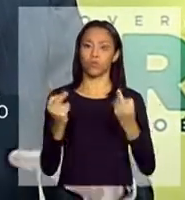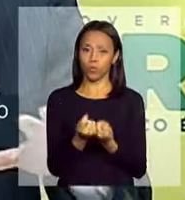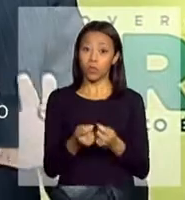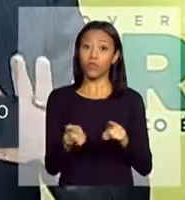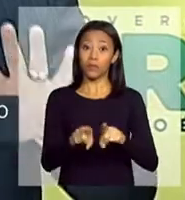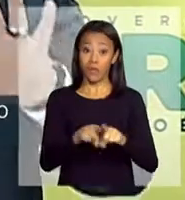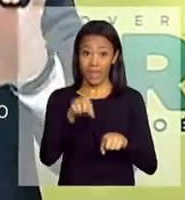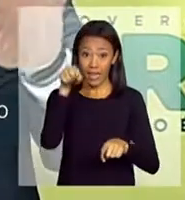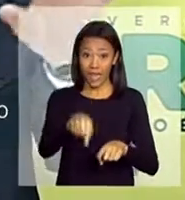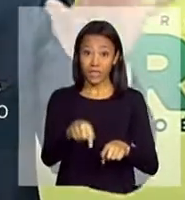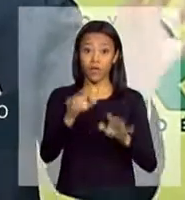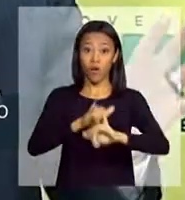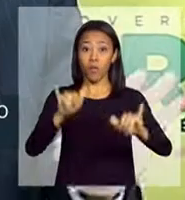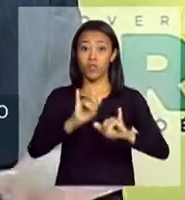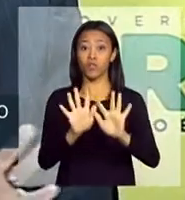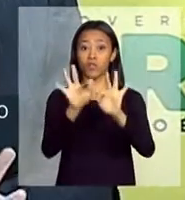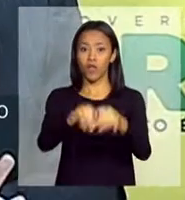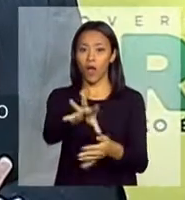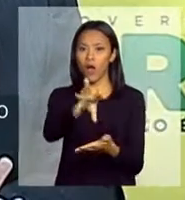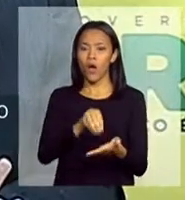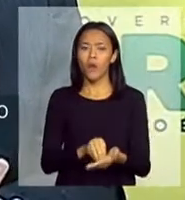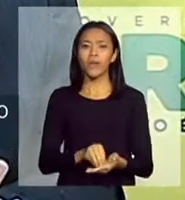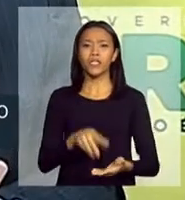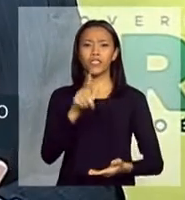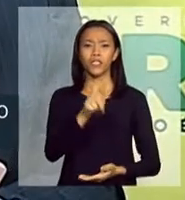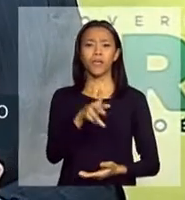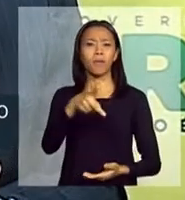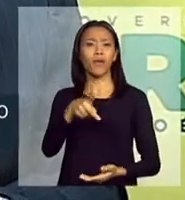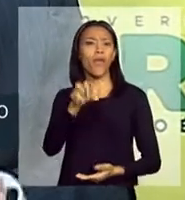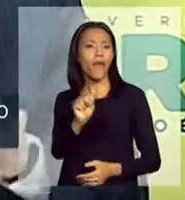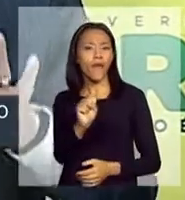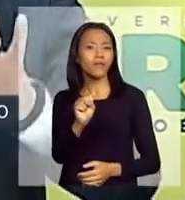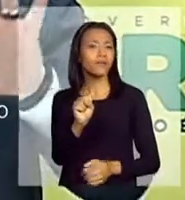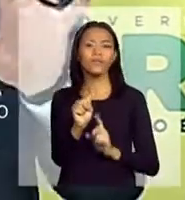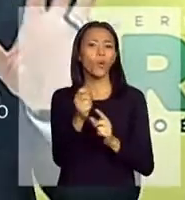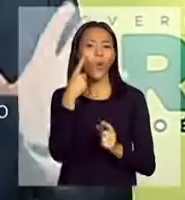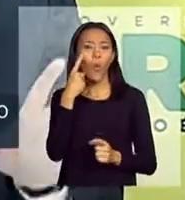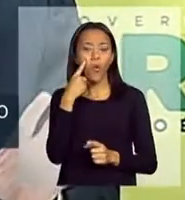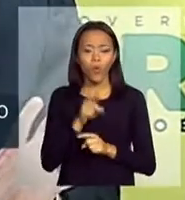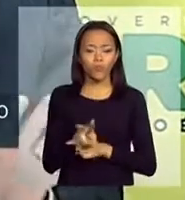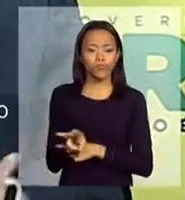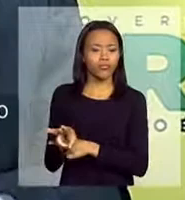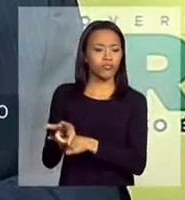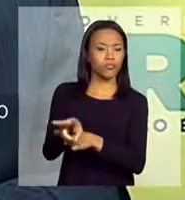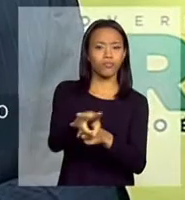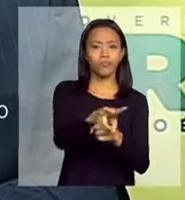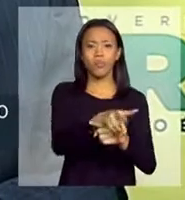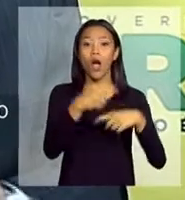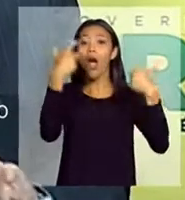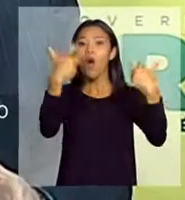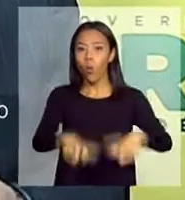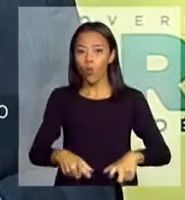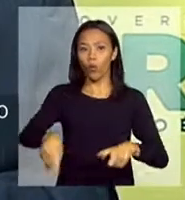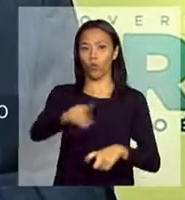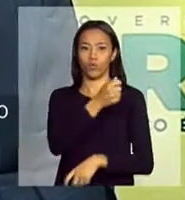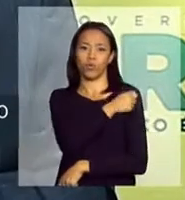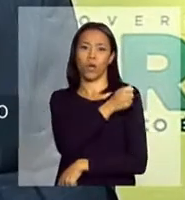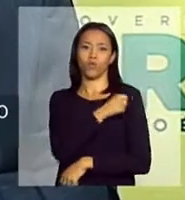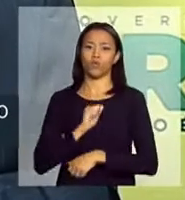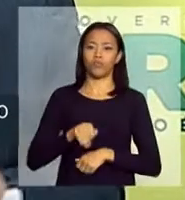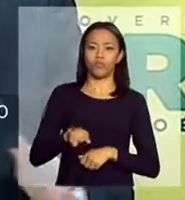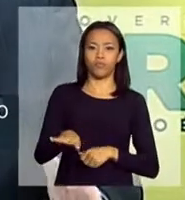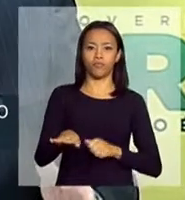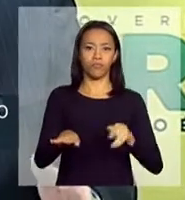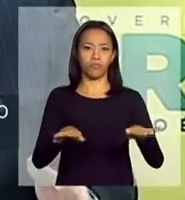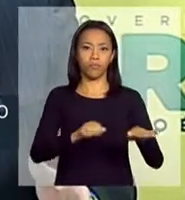desse dado final localizado por GPS onde estão esses estudantes Qual é o tamanho da expansão necessária tomar todas